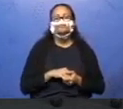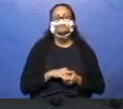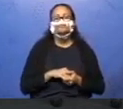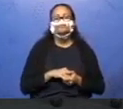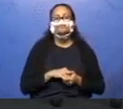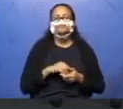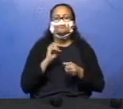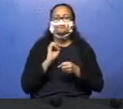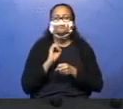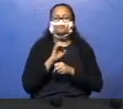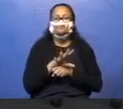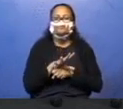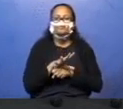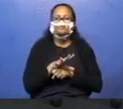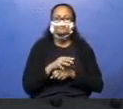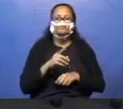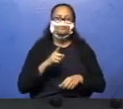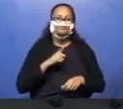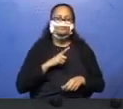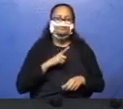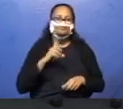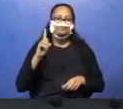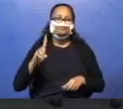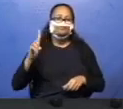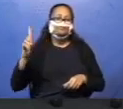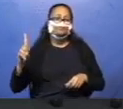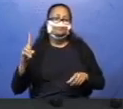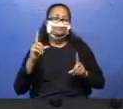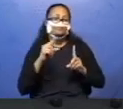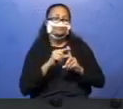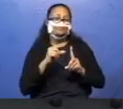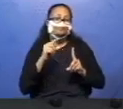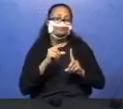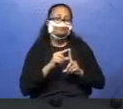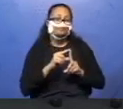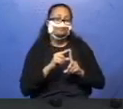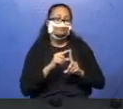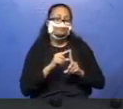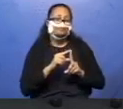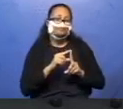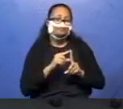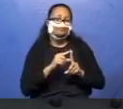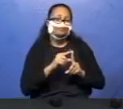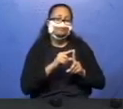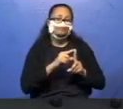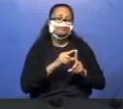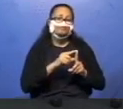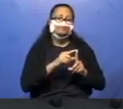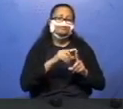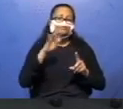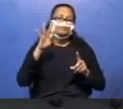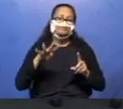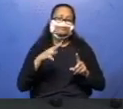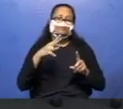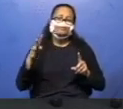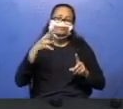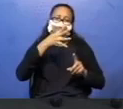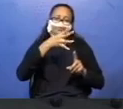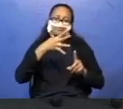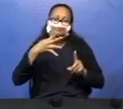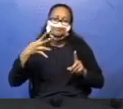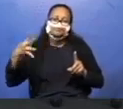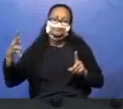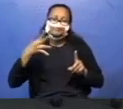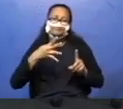dica, são 11 palavras e elas estão todas na horizontal. Você vai fazer com a sua família e mandar aquela